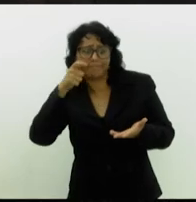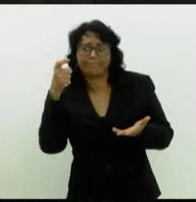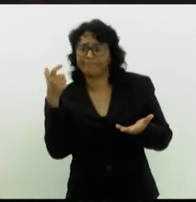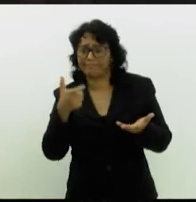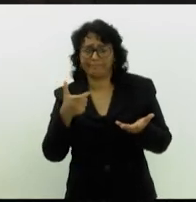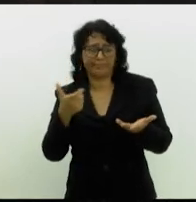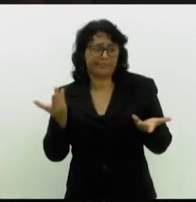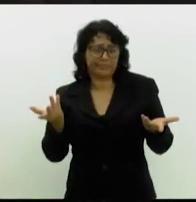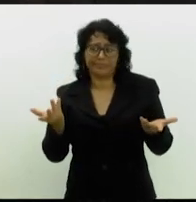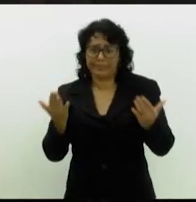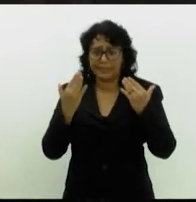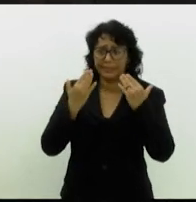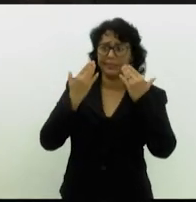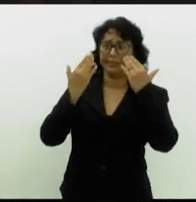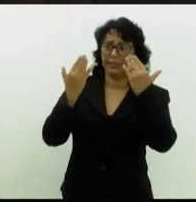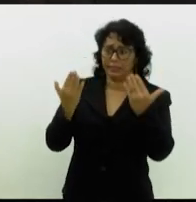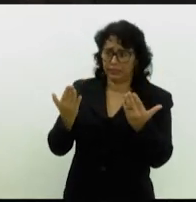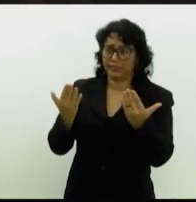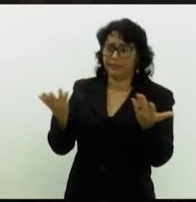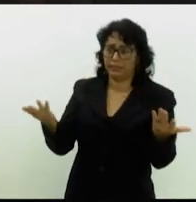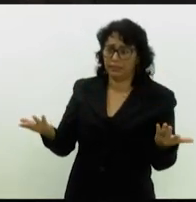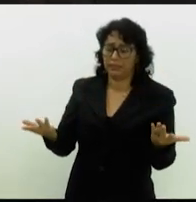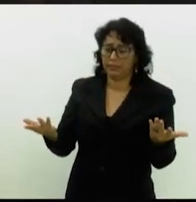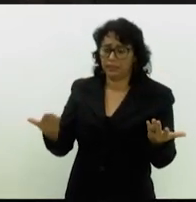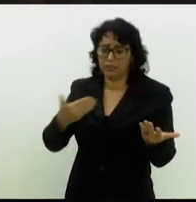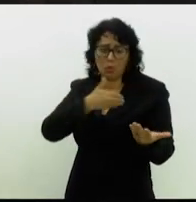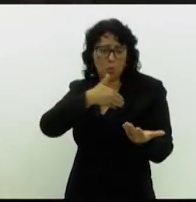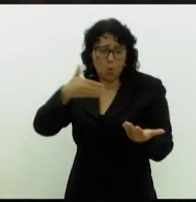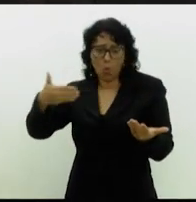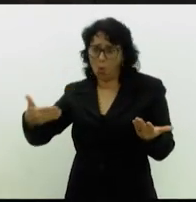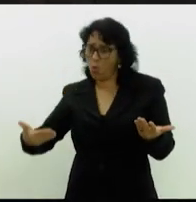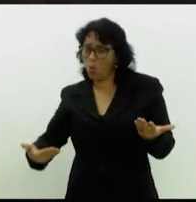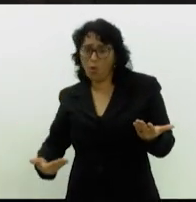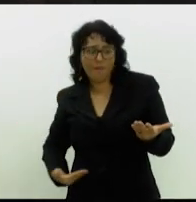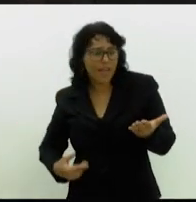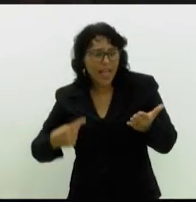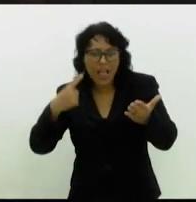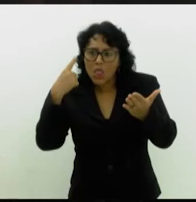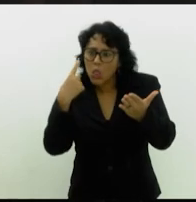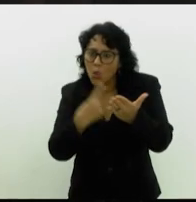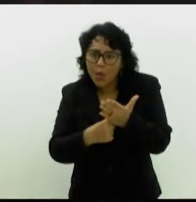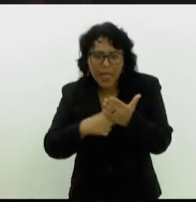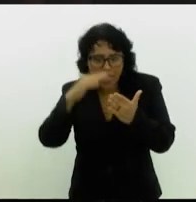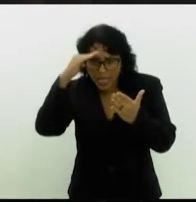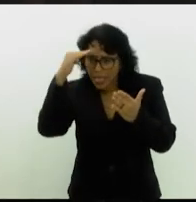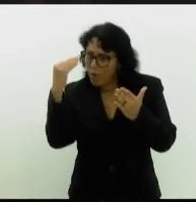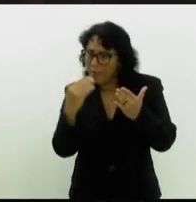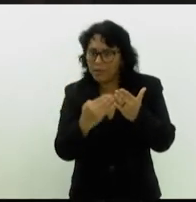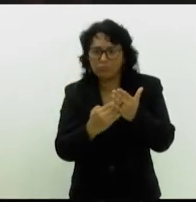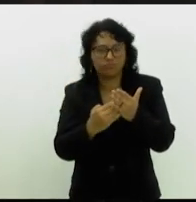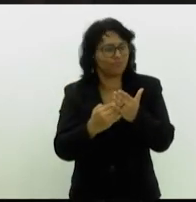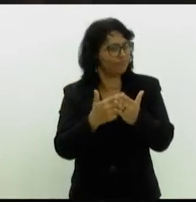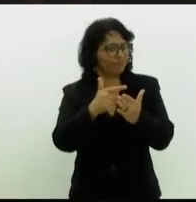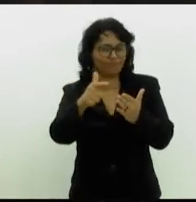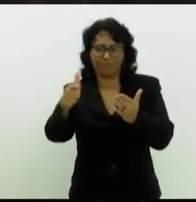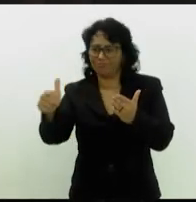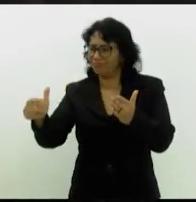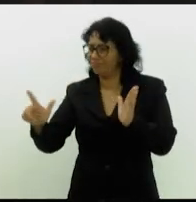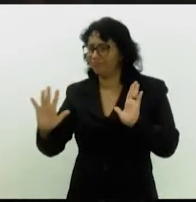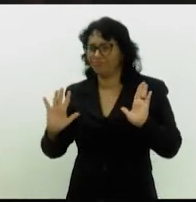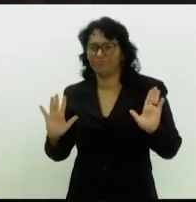alternativa esta o governo não cumpriu e descumpriu o regime mas para isso o regime não